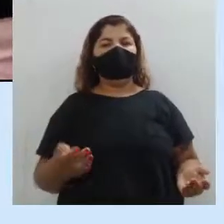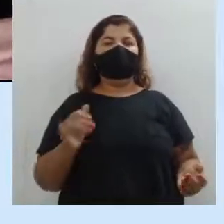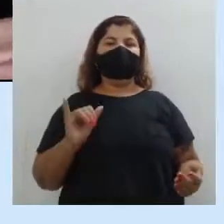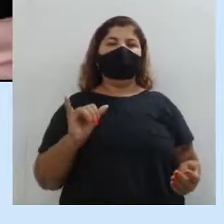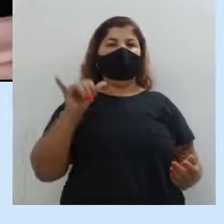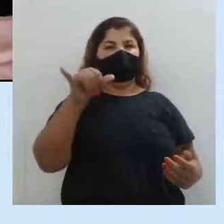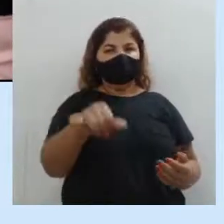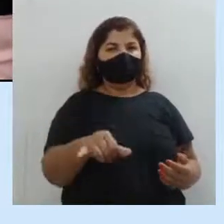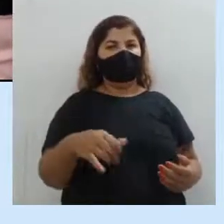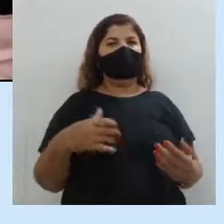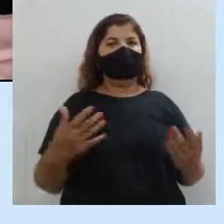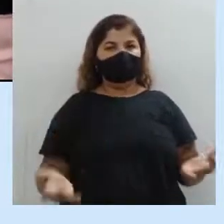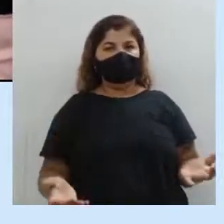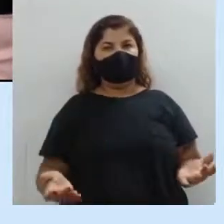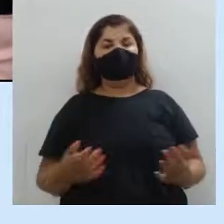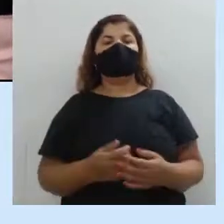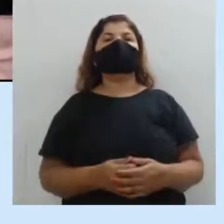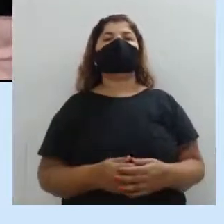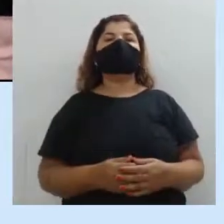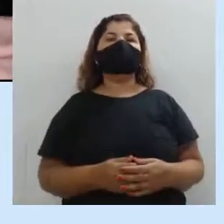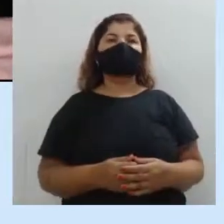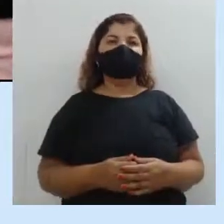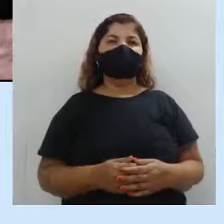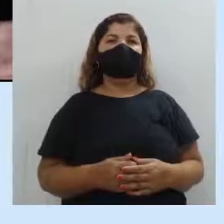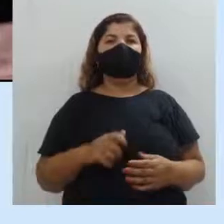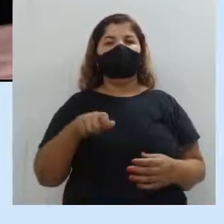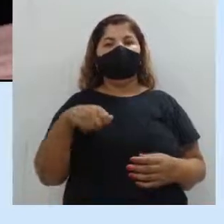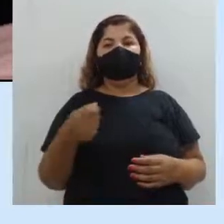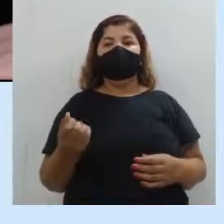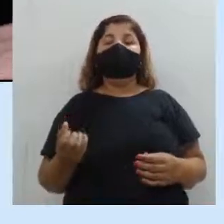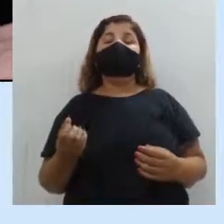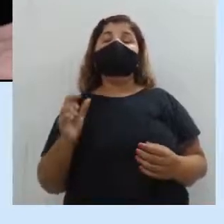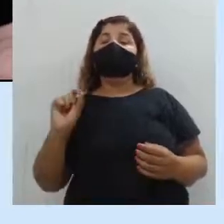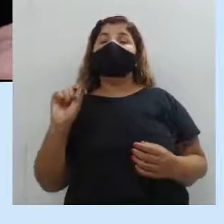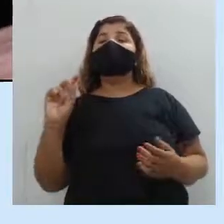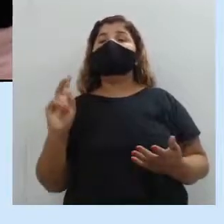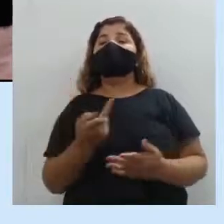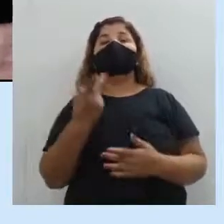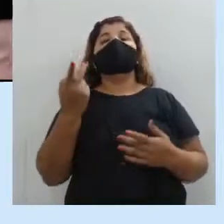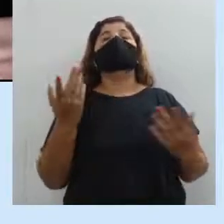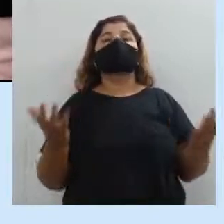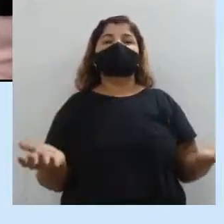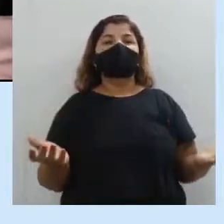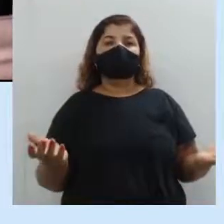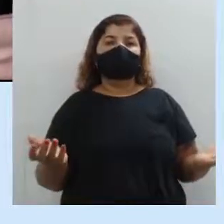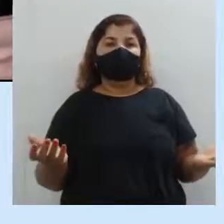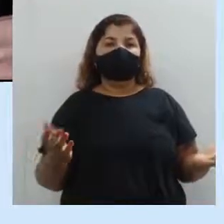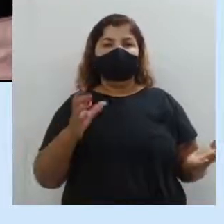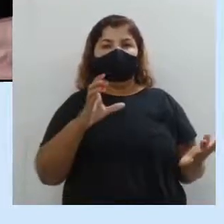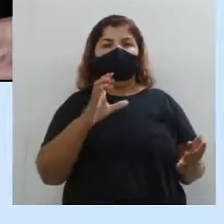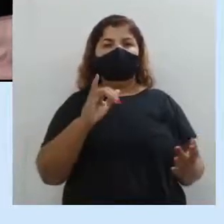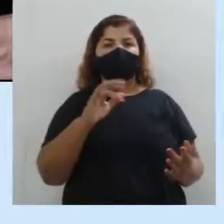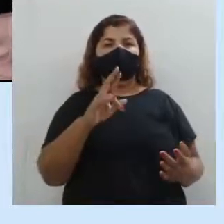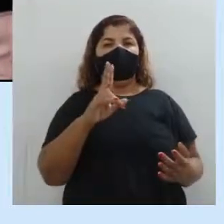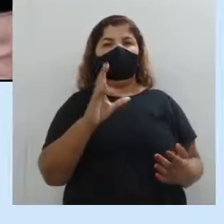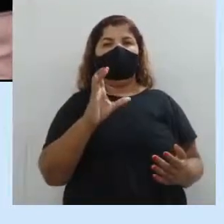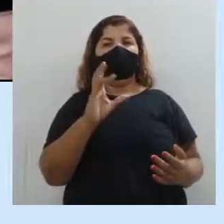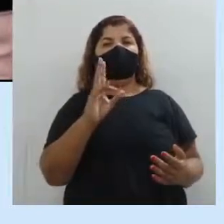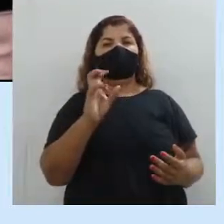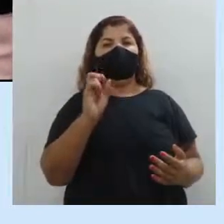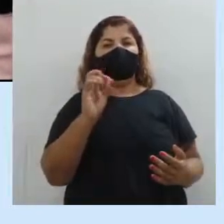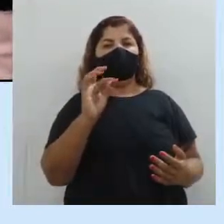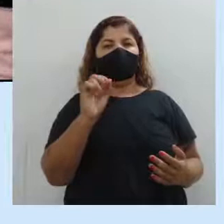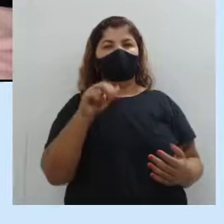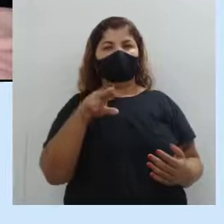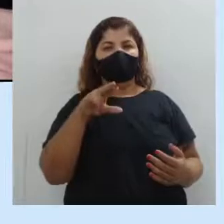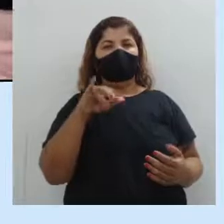avião, certo? Então, são circunstâncias. Então, não existem só essas daí, não. Essas daí são as